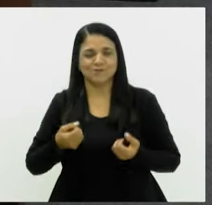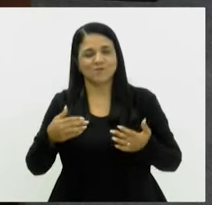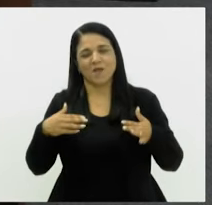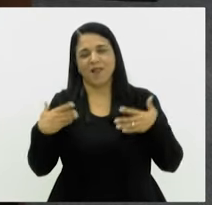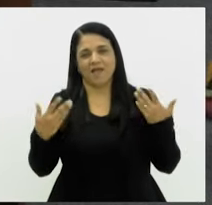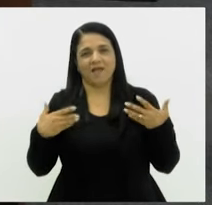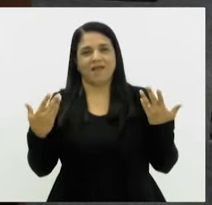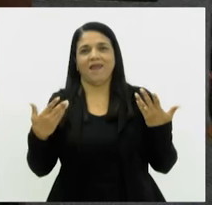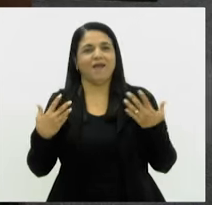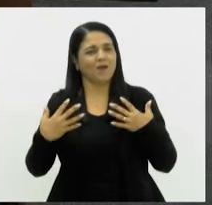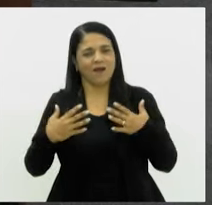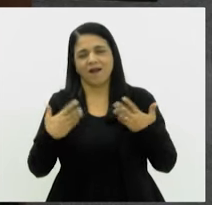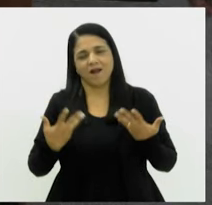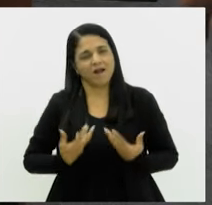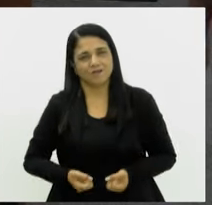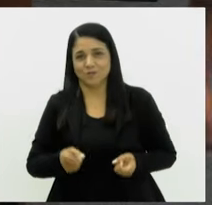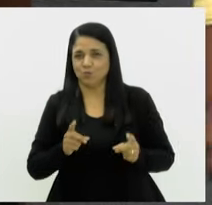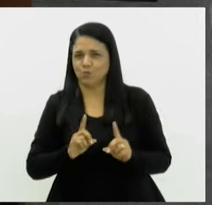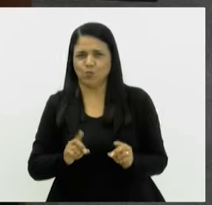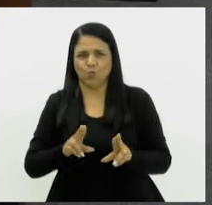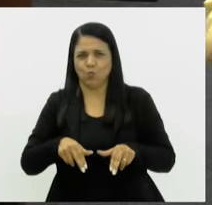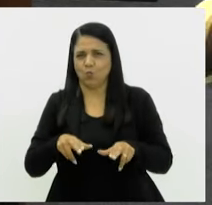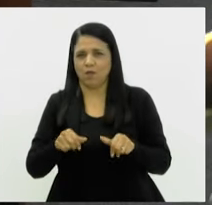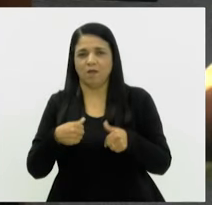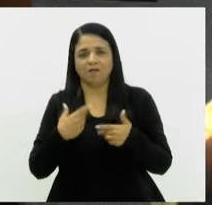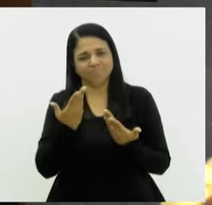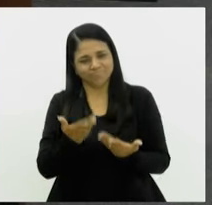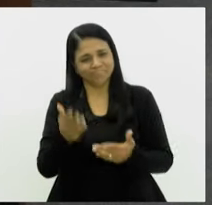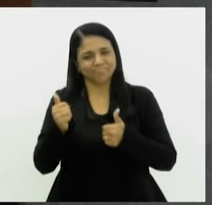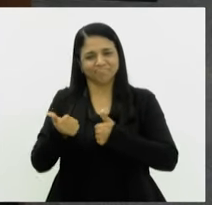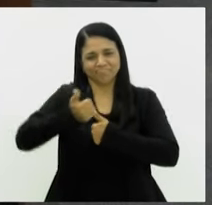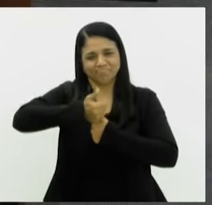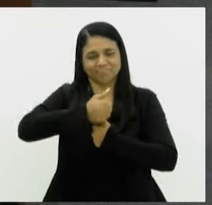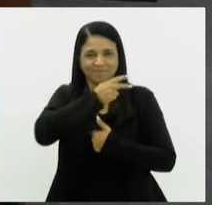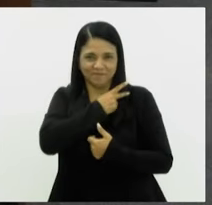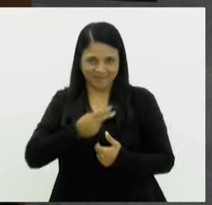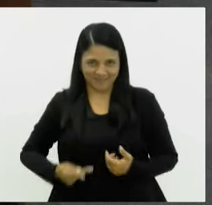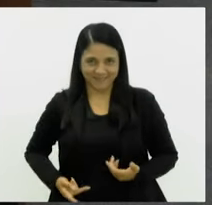sua presença iluminada nessa presidência.